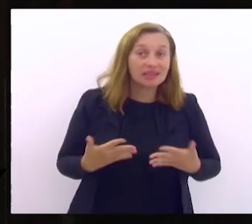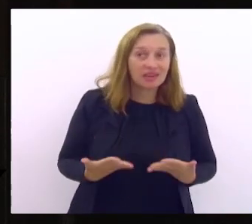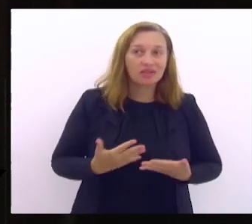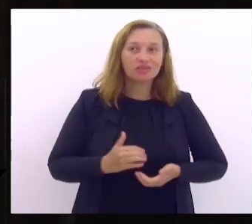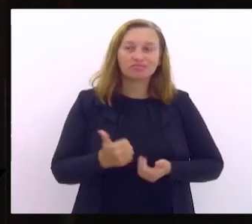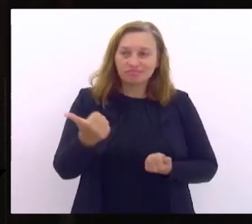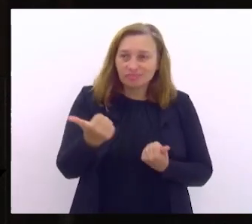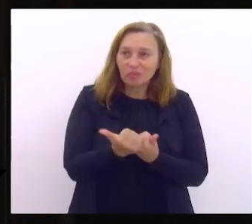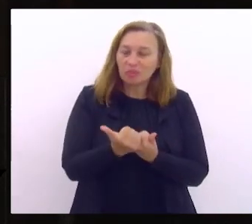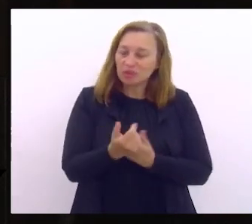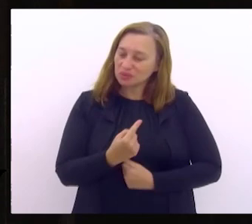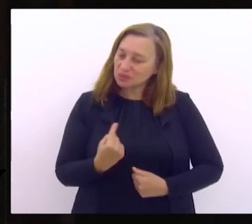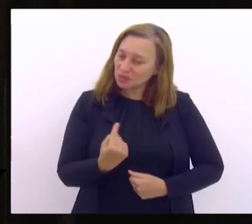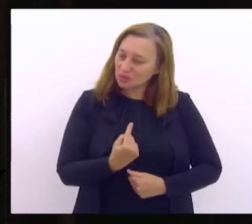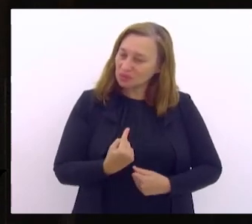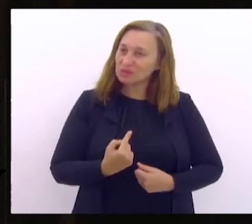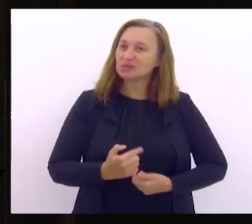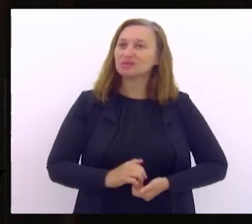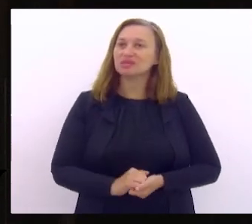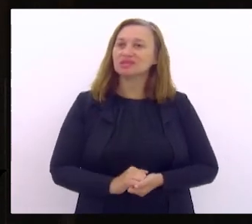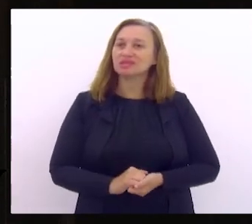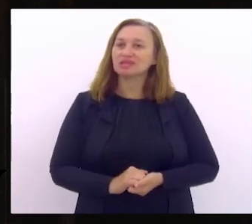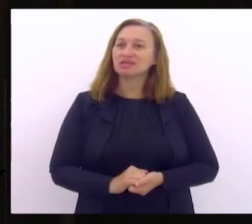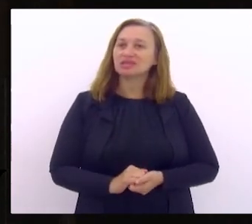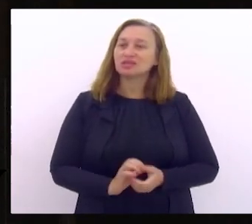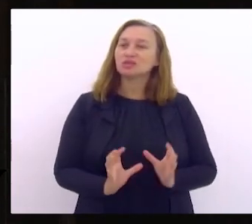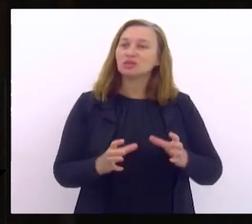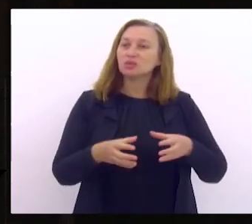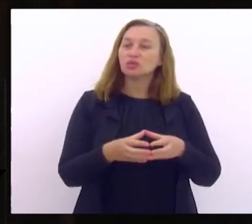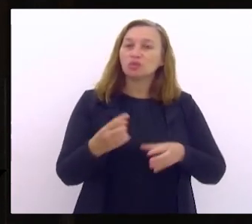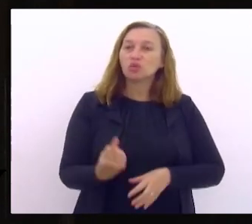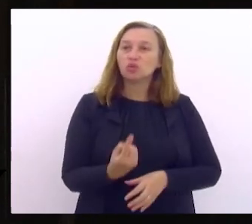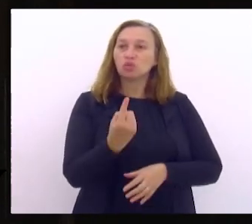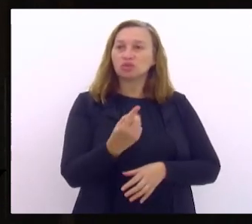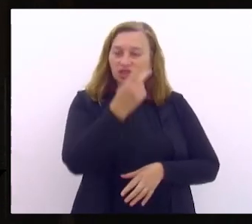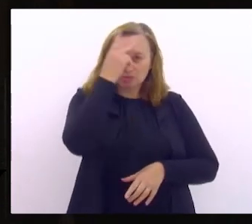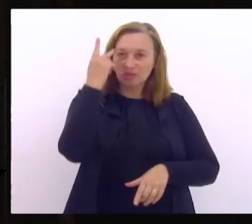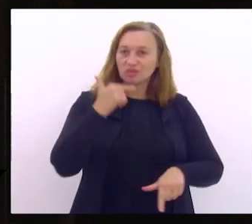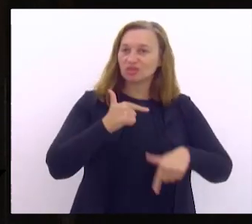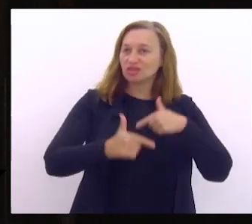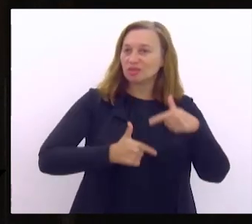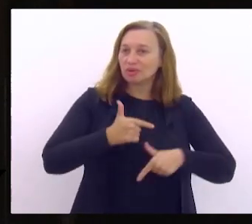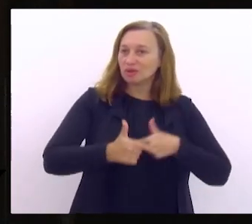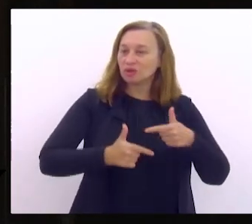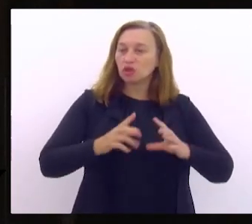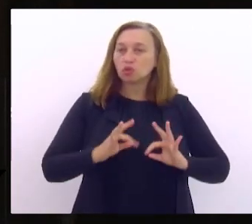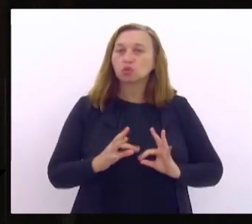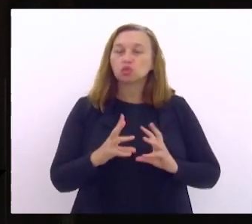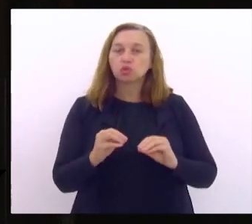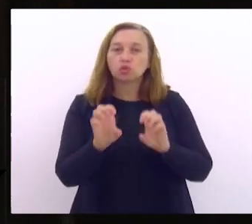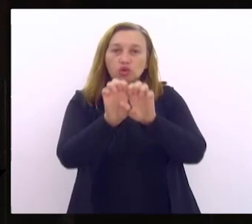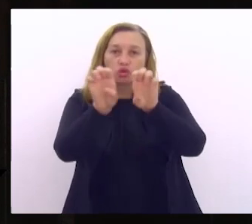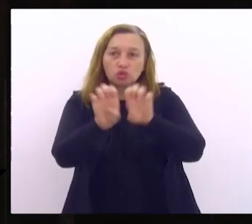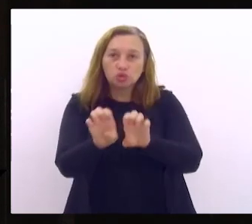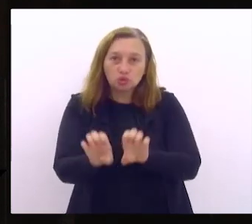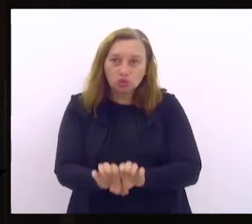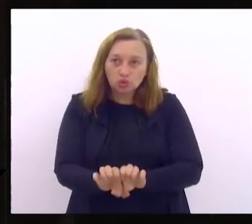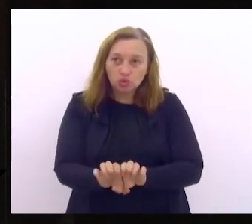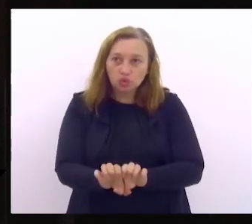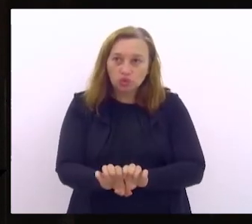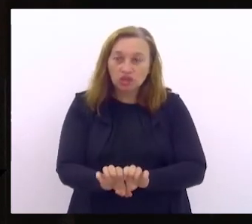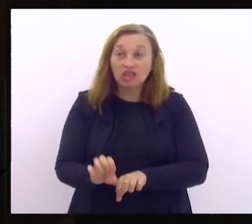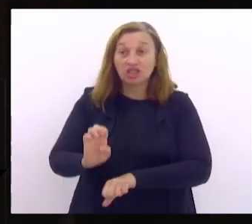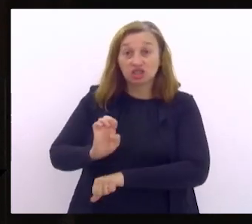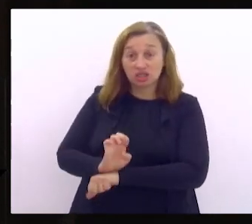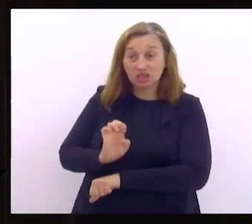contem conosco, contem com a Central Única dos Trabalhadores, contem com toda a nossa estrutura